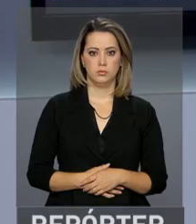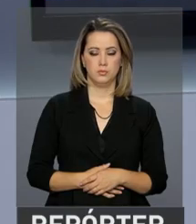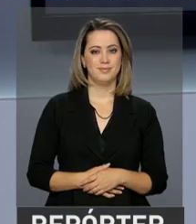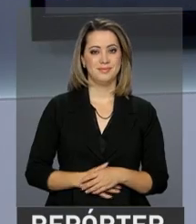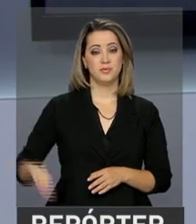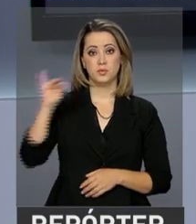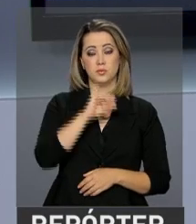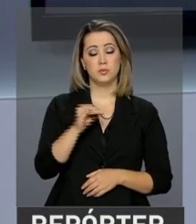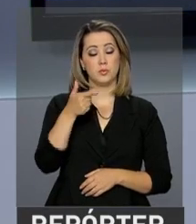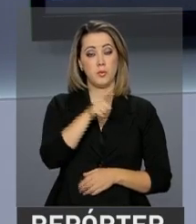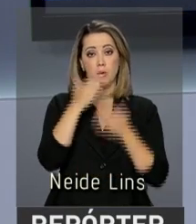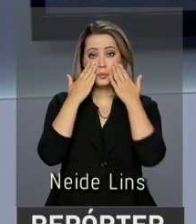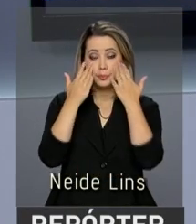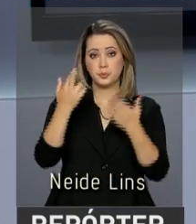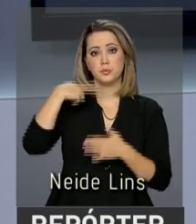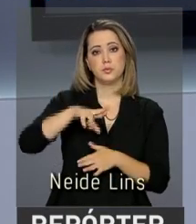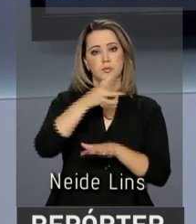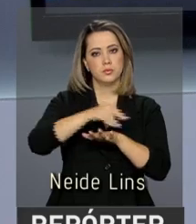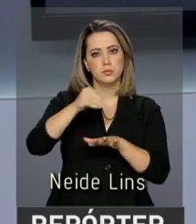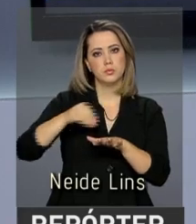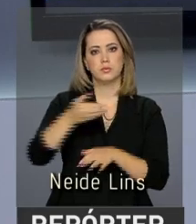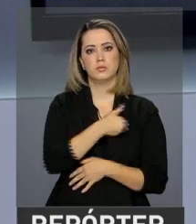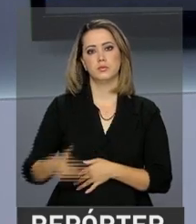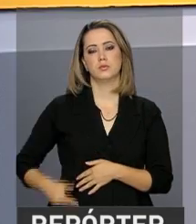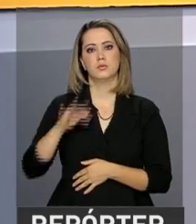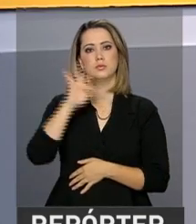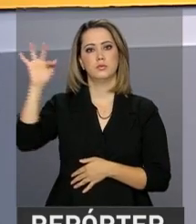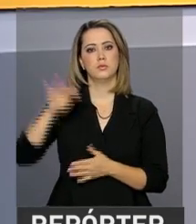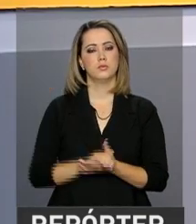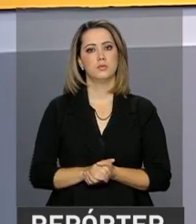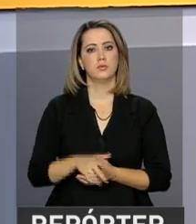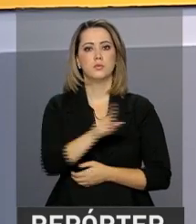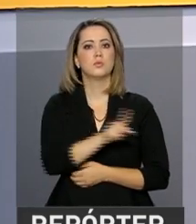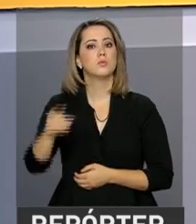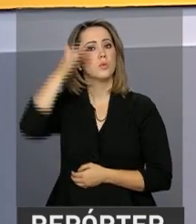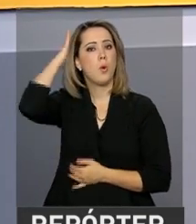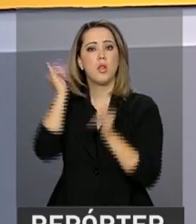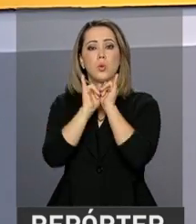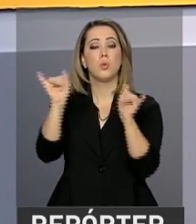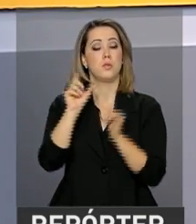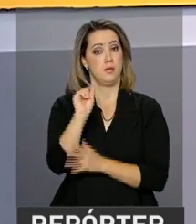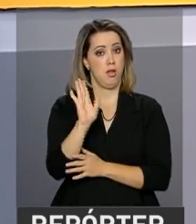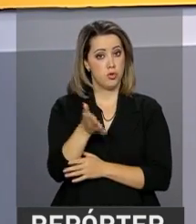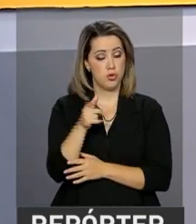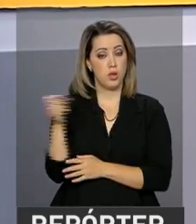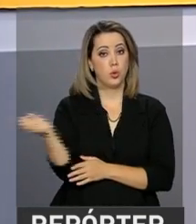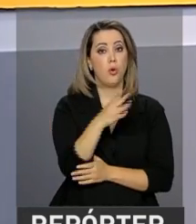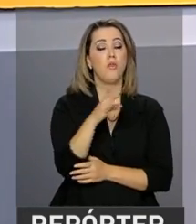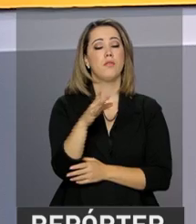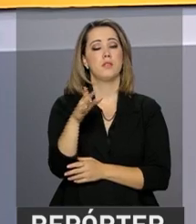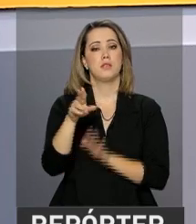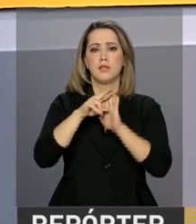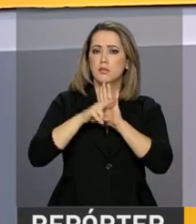Olá estamos de volta com o repórter NBR as notícias do governo federal o presidente Michel Temer anuncia daqui a pouco novas regras